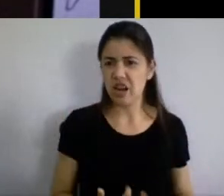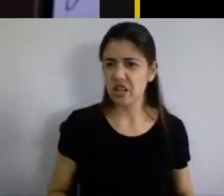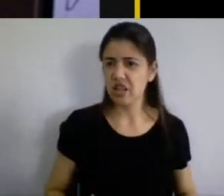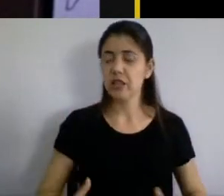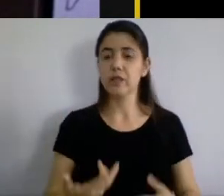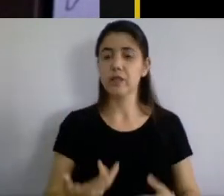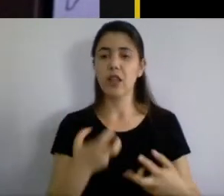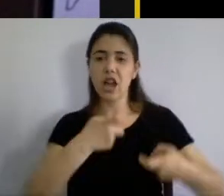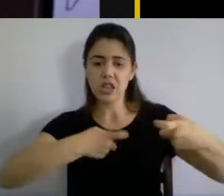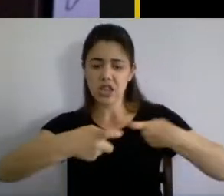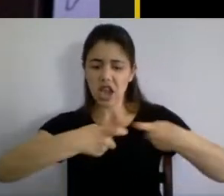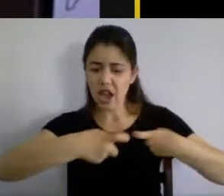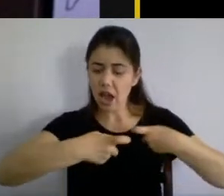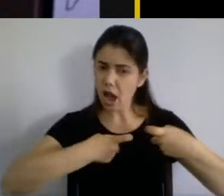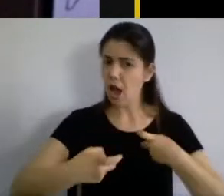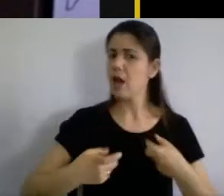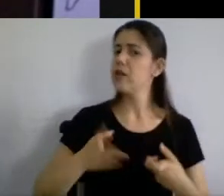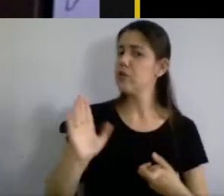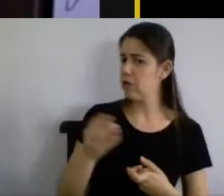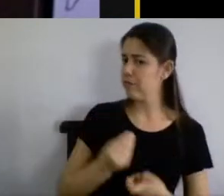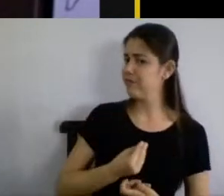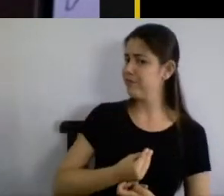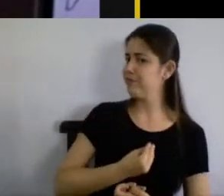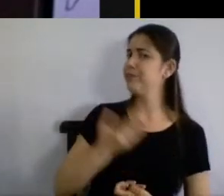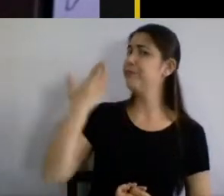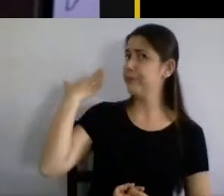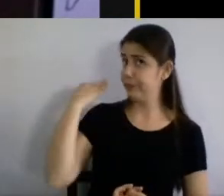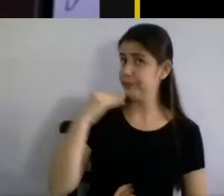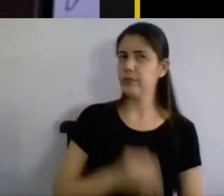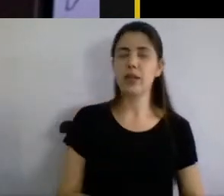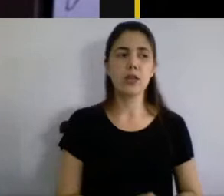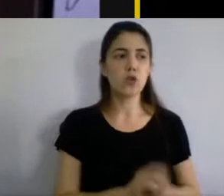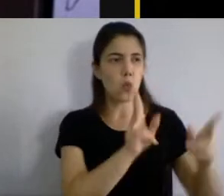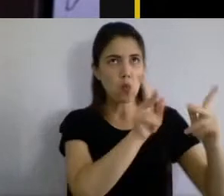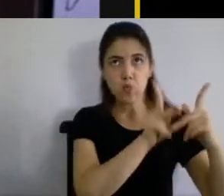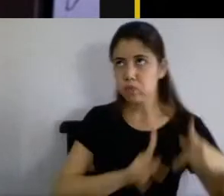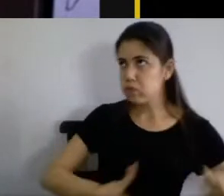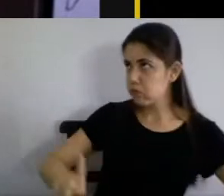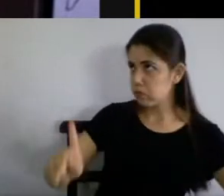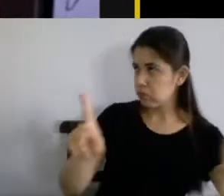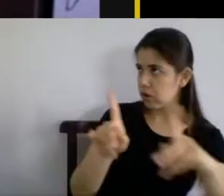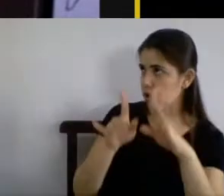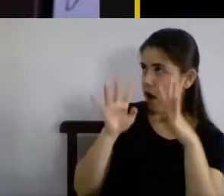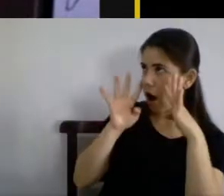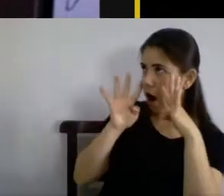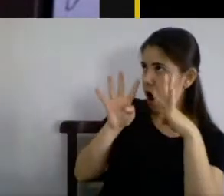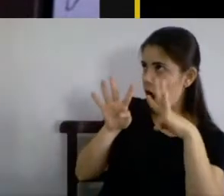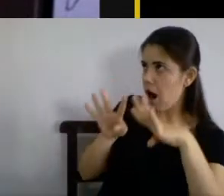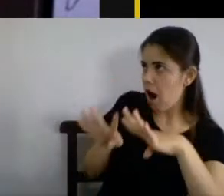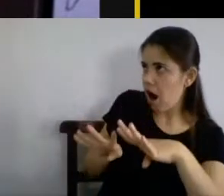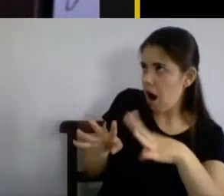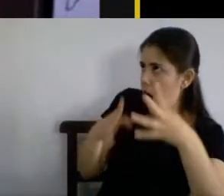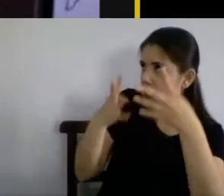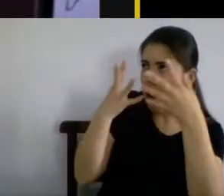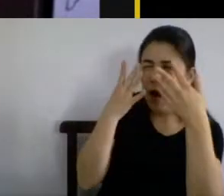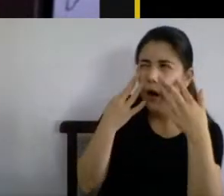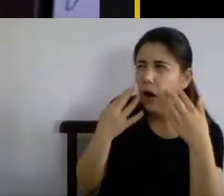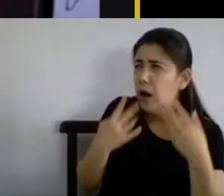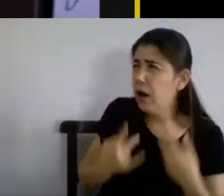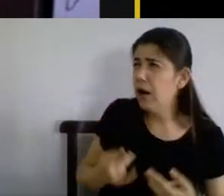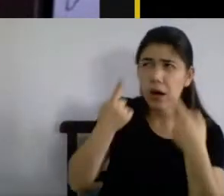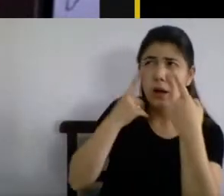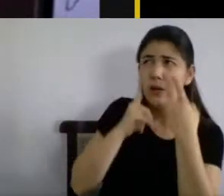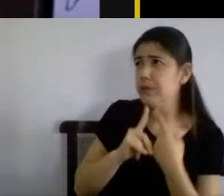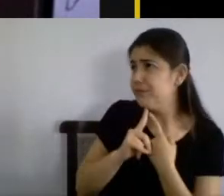diz que nesse momento, o público todo começou a chorar, comovido com o heroísmo do general,